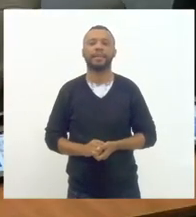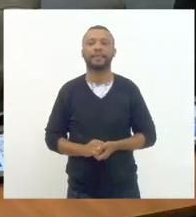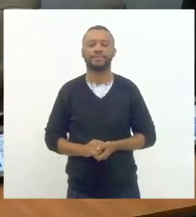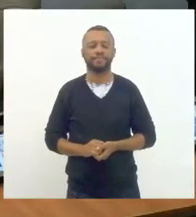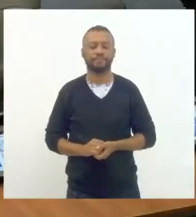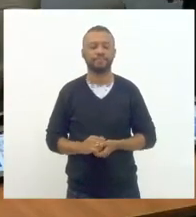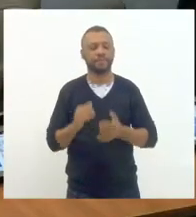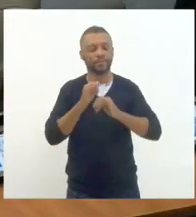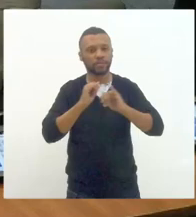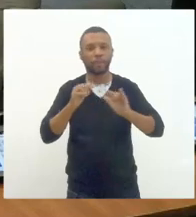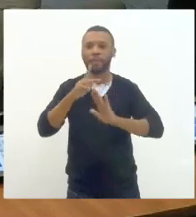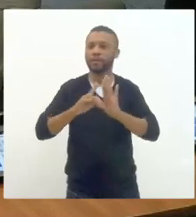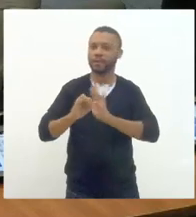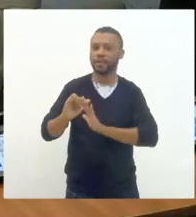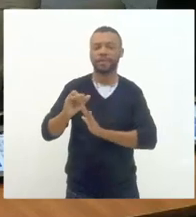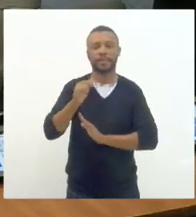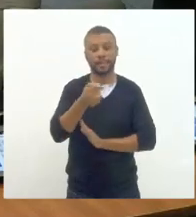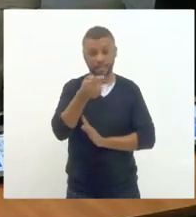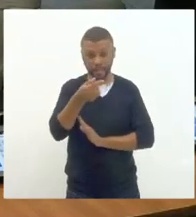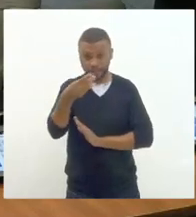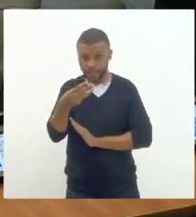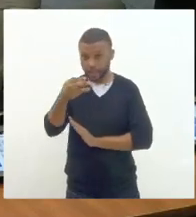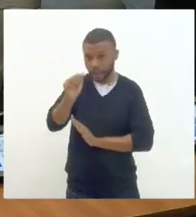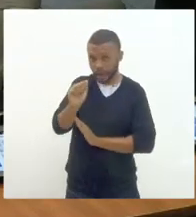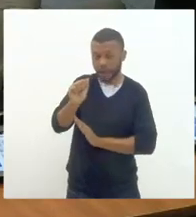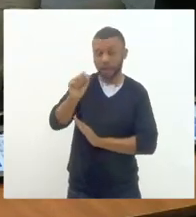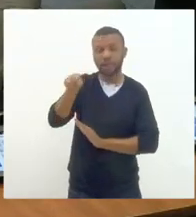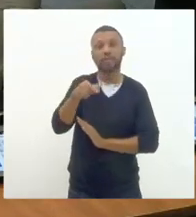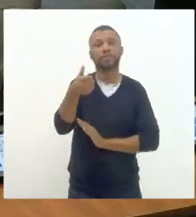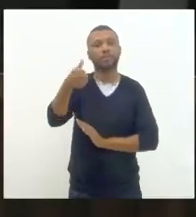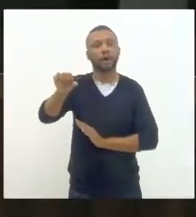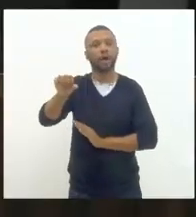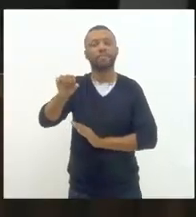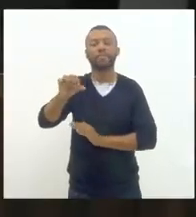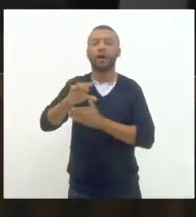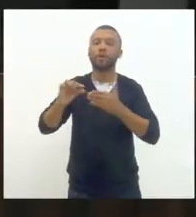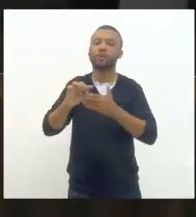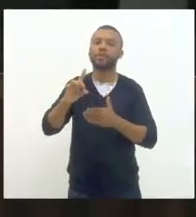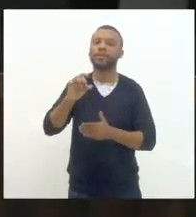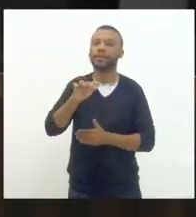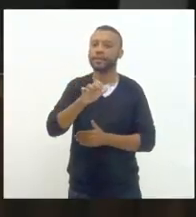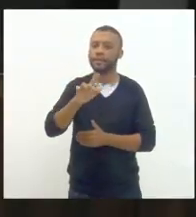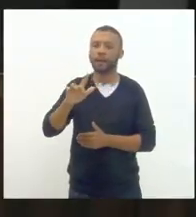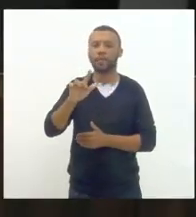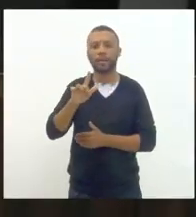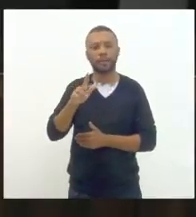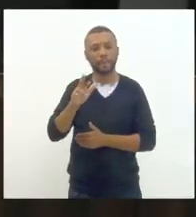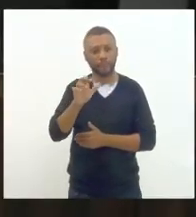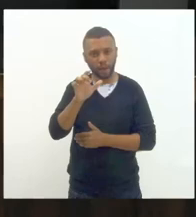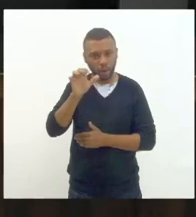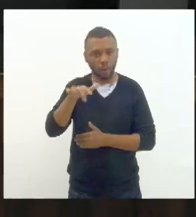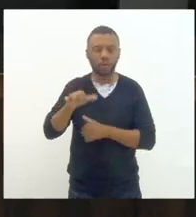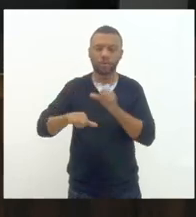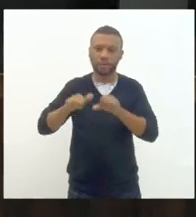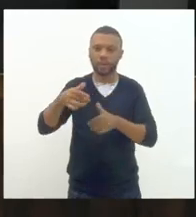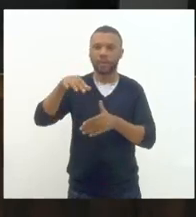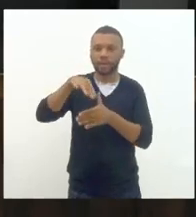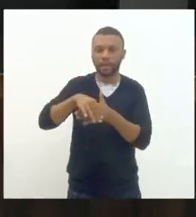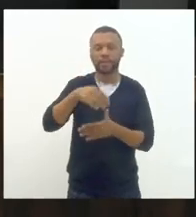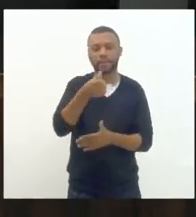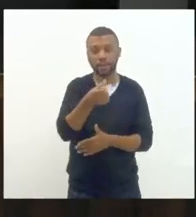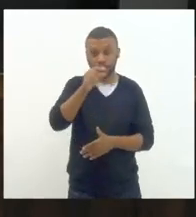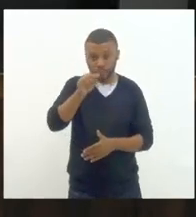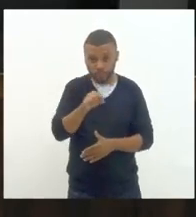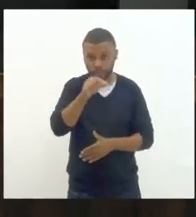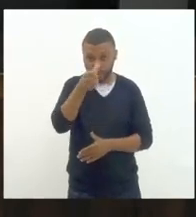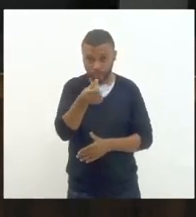Anuncio, projeto de lei 773-A de 19, de autoria do deputado Daniel Librelon, que altera o anexo da lei 5.645, de 6